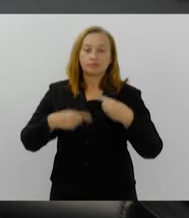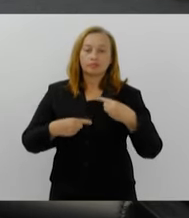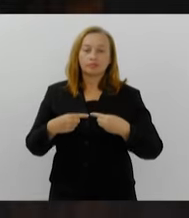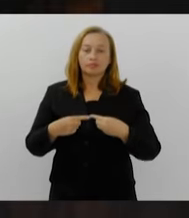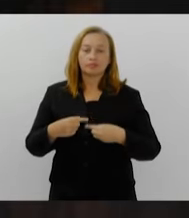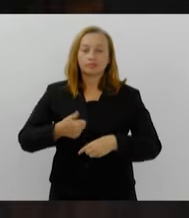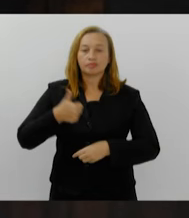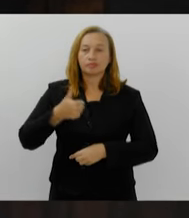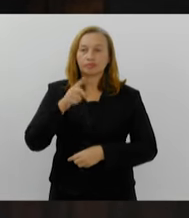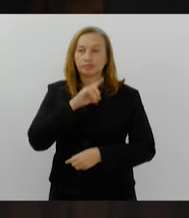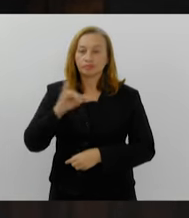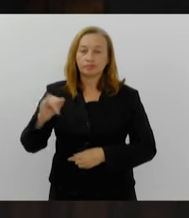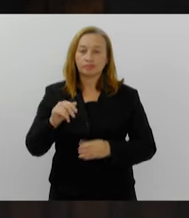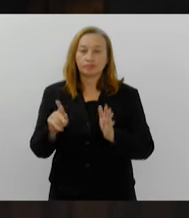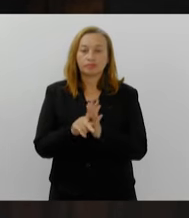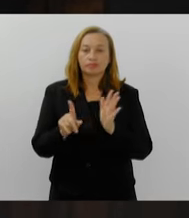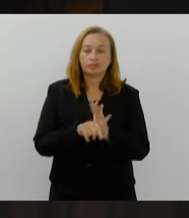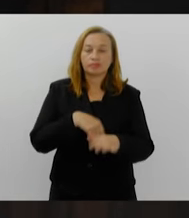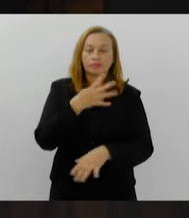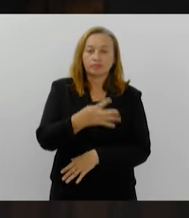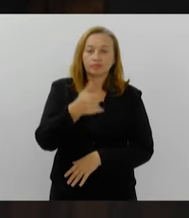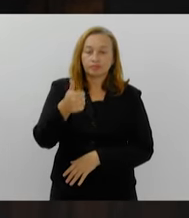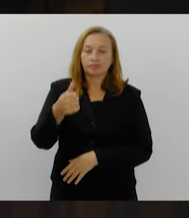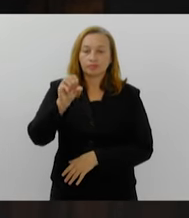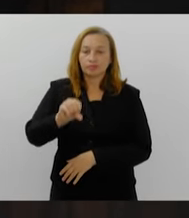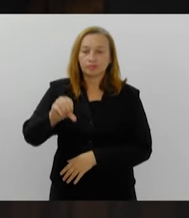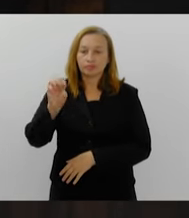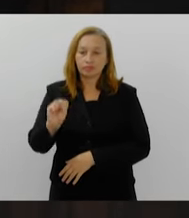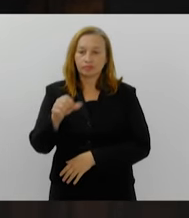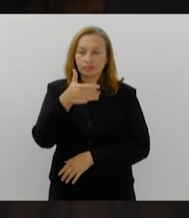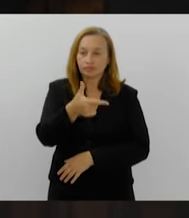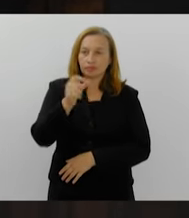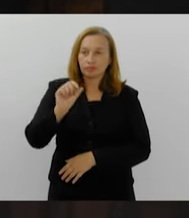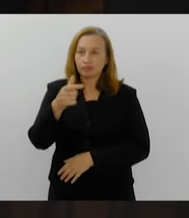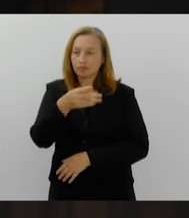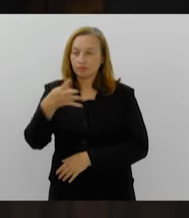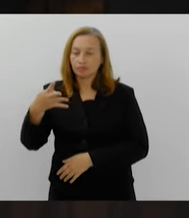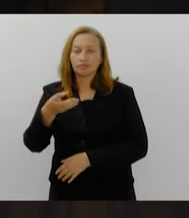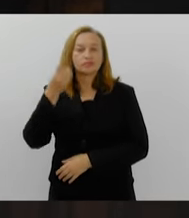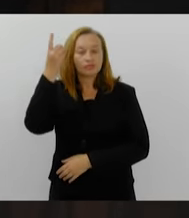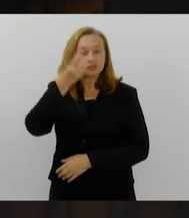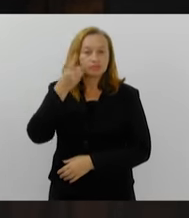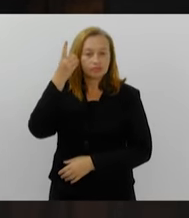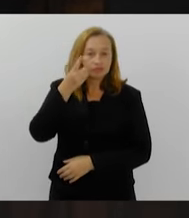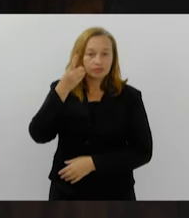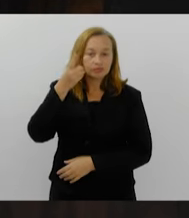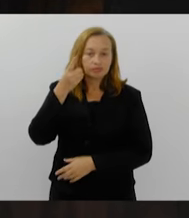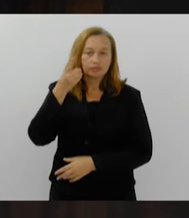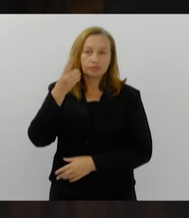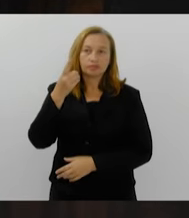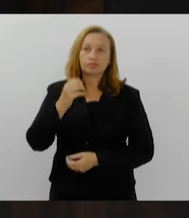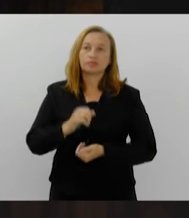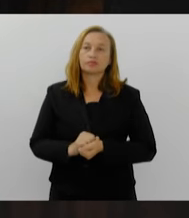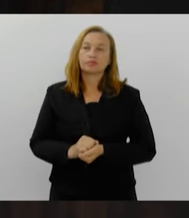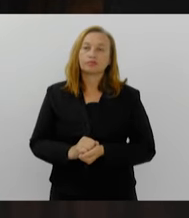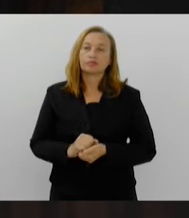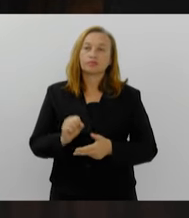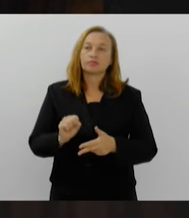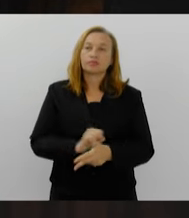primeiro dia, projeto de lei número 4198 de 24, de autoria do Poder Executivo, mensagem